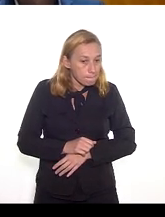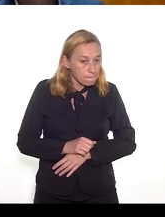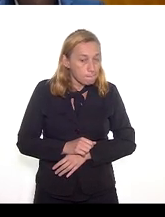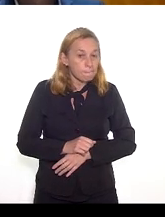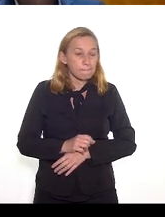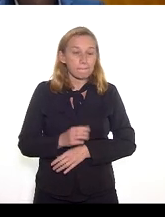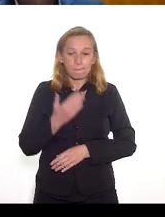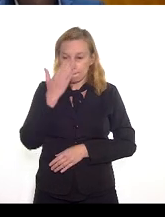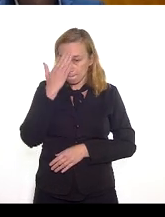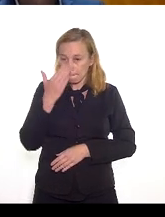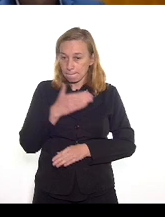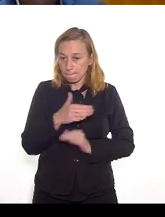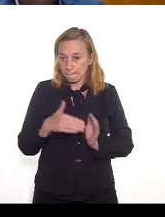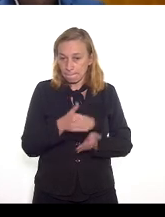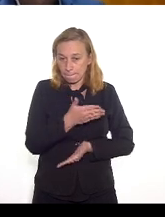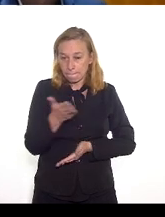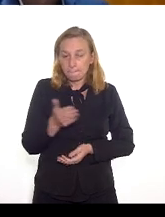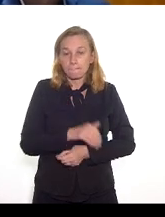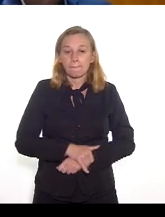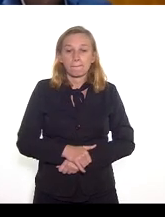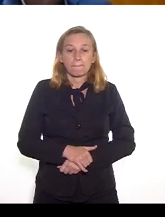Só isso. Muito obrigado a todos aí.